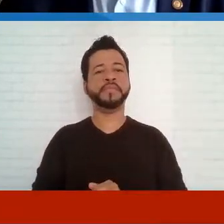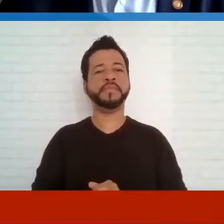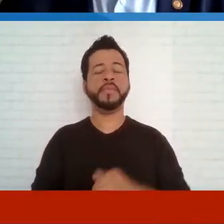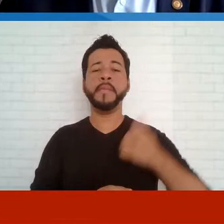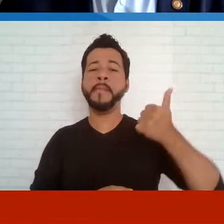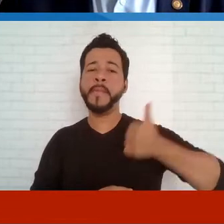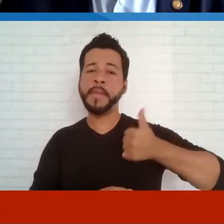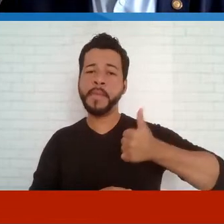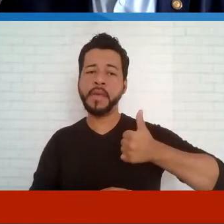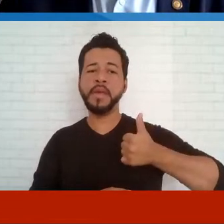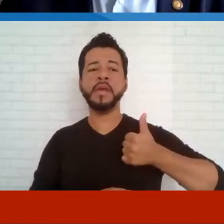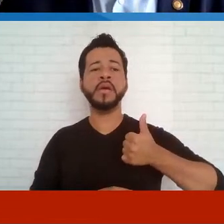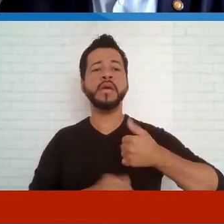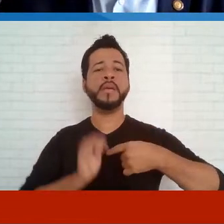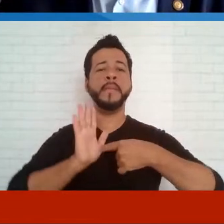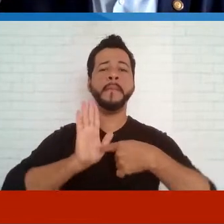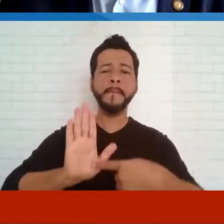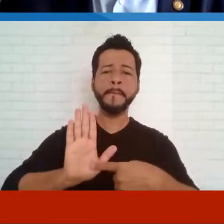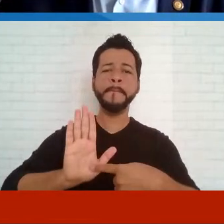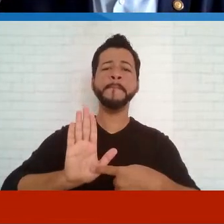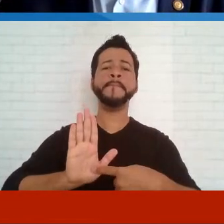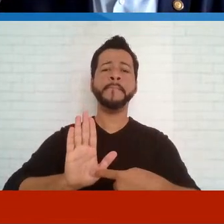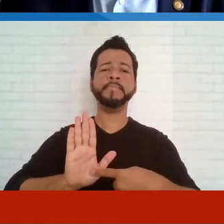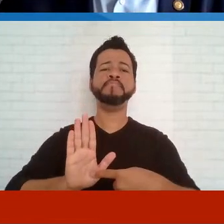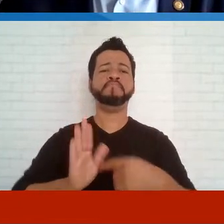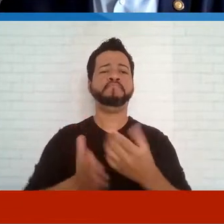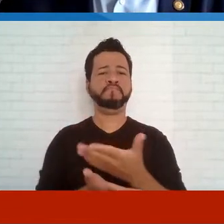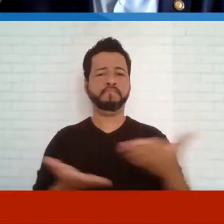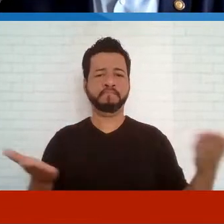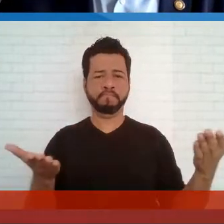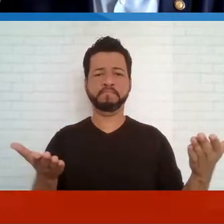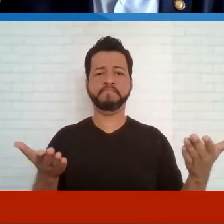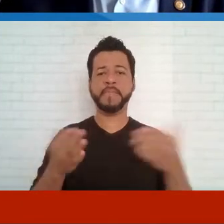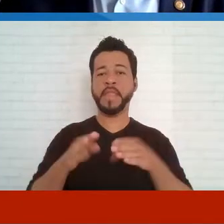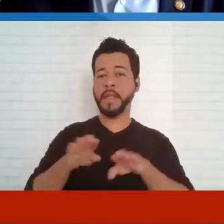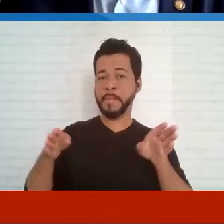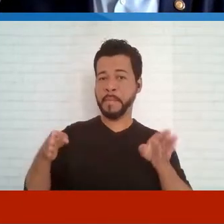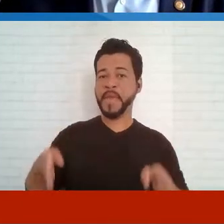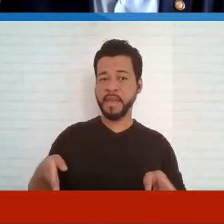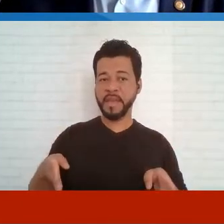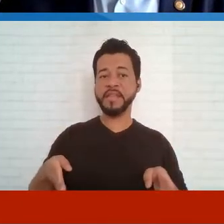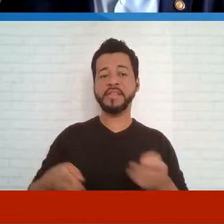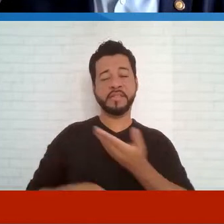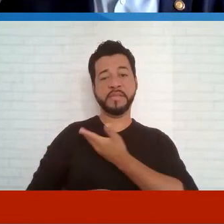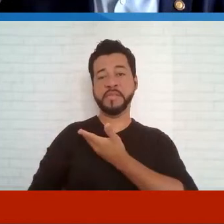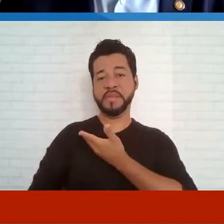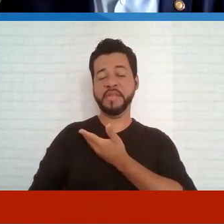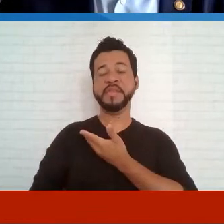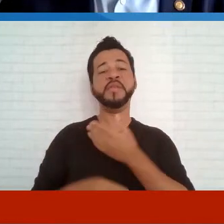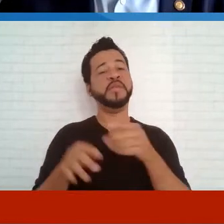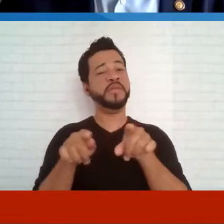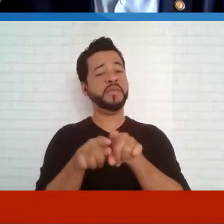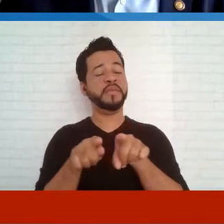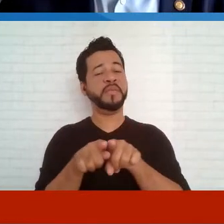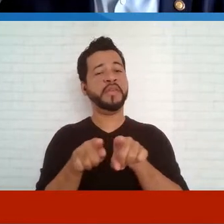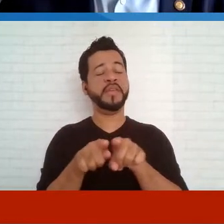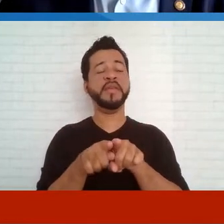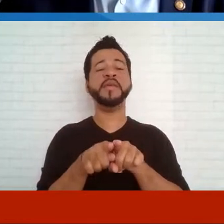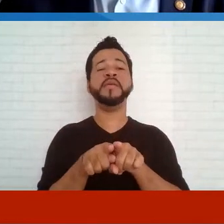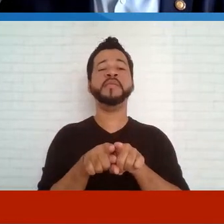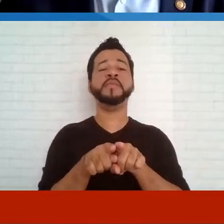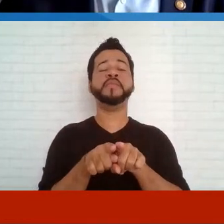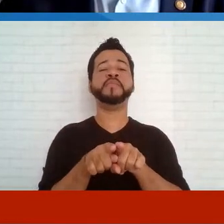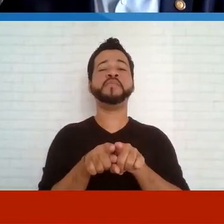de apresentar aos colegas que compõem comigo essa mesa de abertura e também fazer